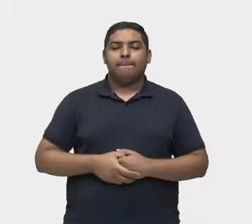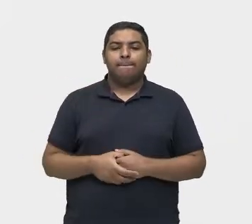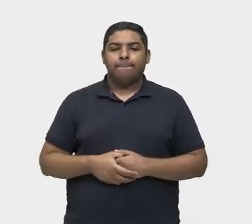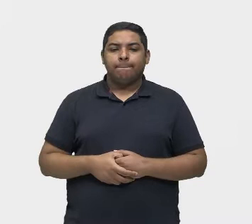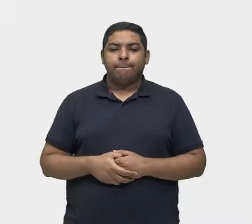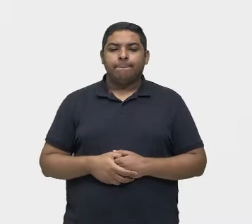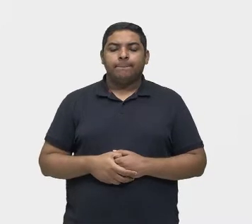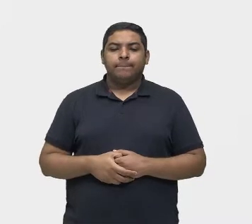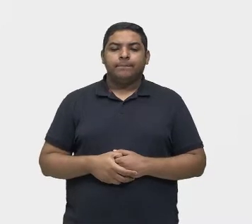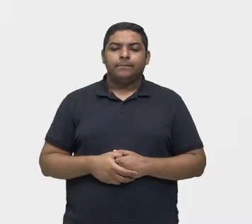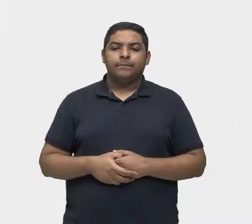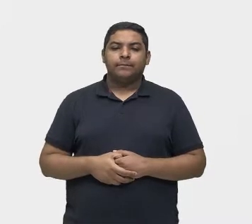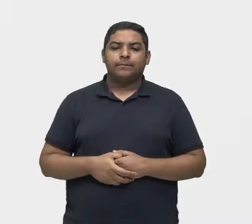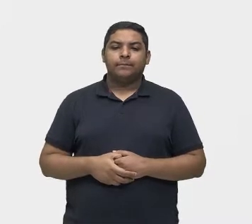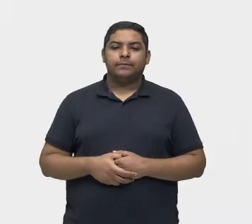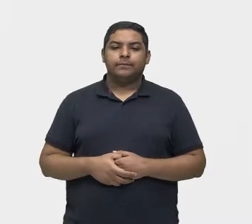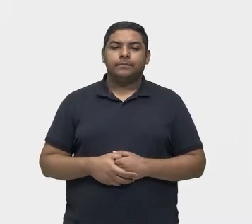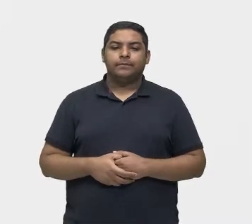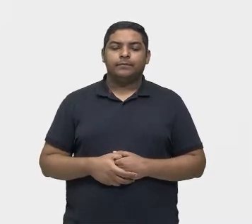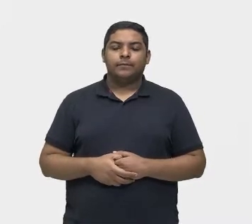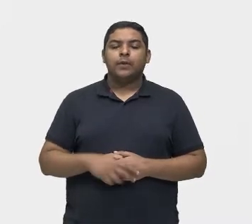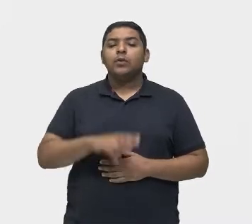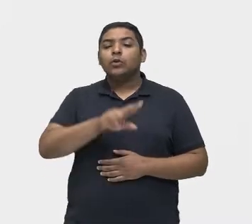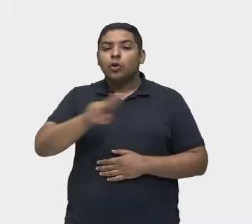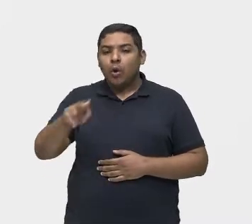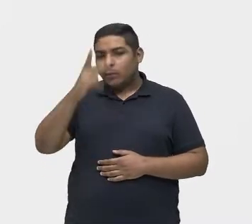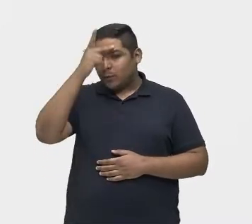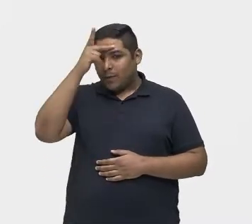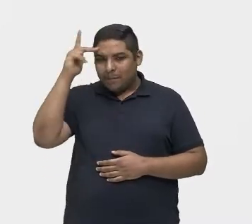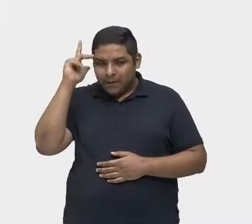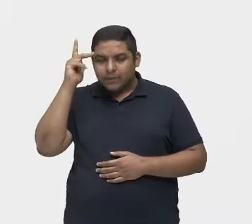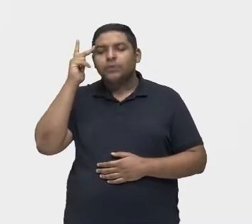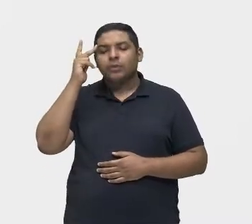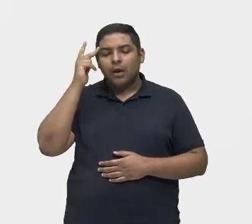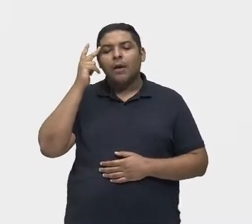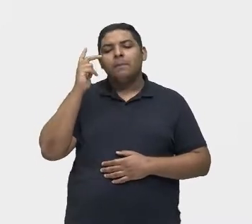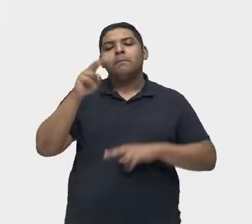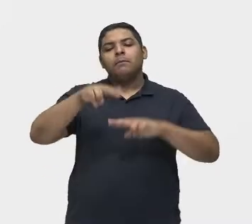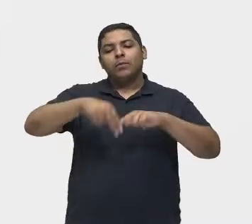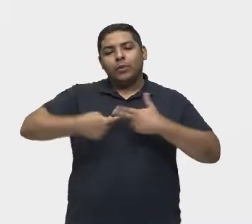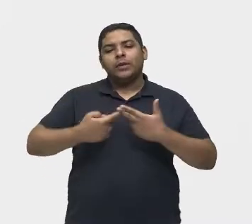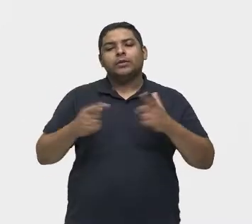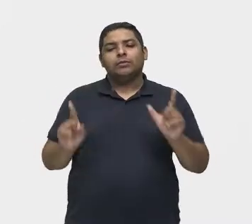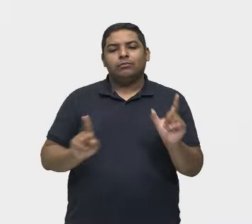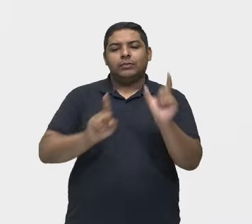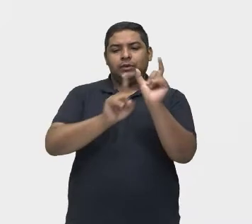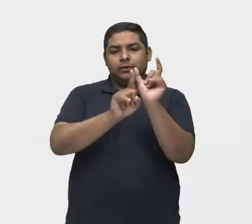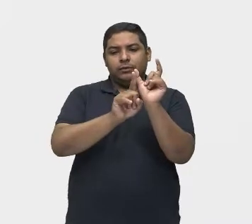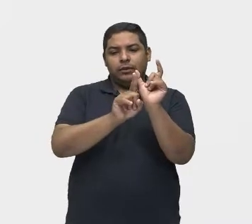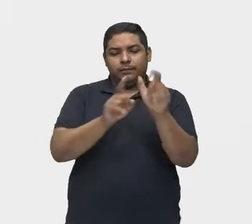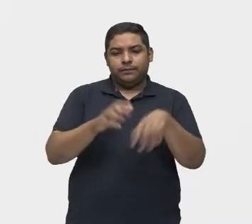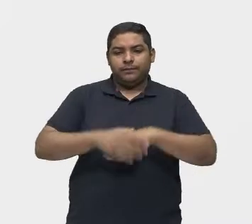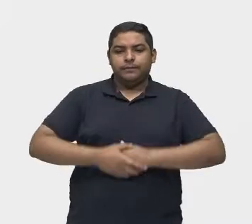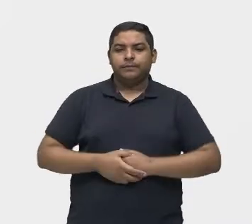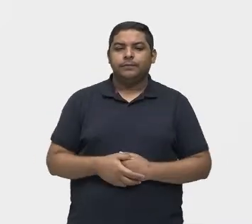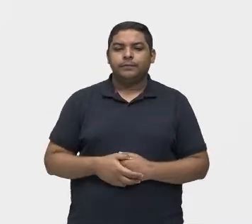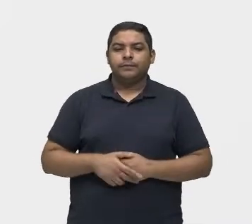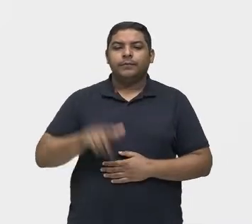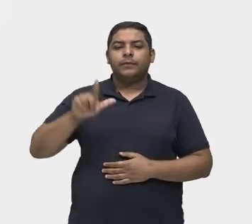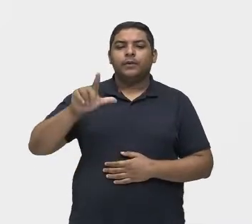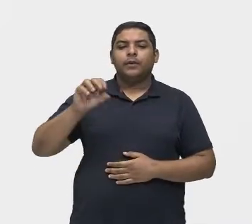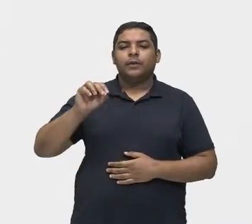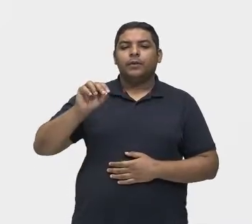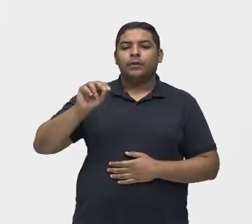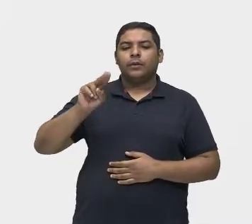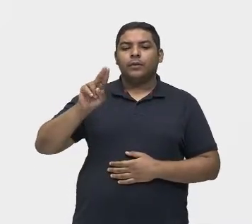nome de uma pessoa só, portanto, está no singular. Portanto, was not. Louise, ou